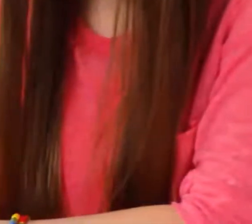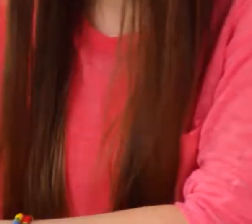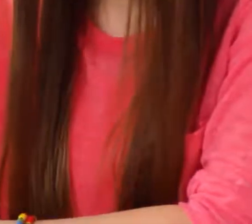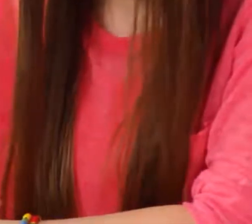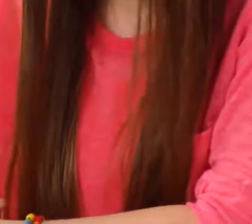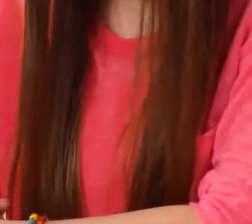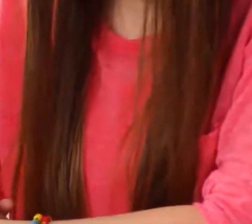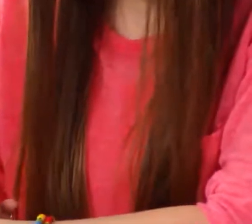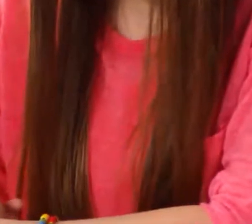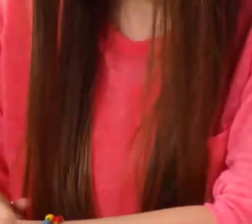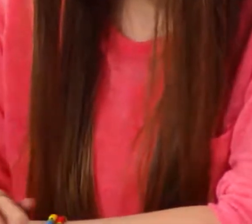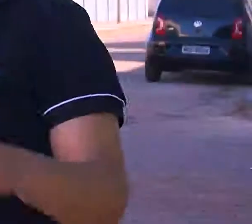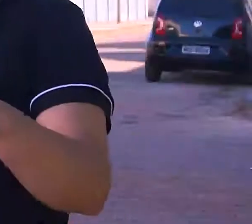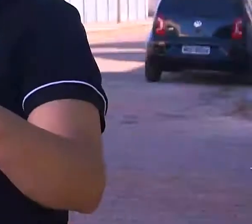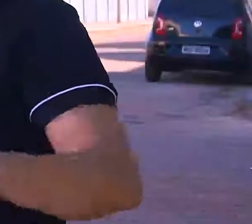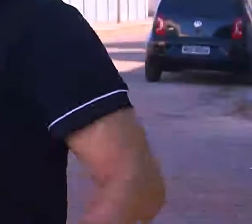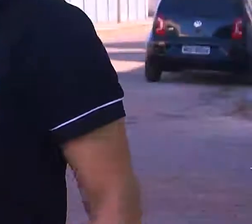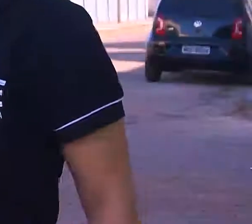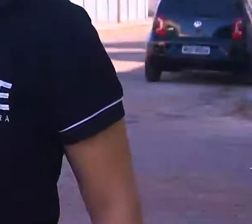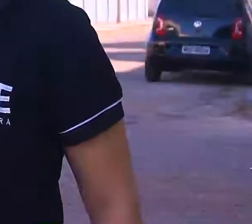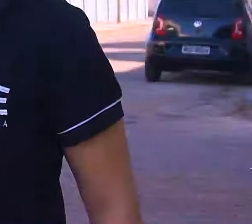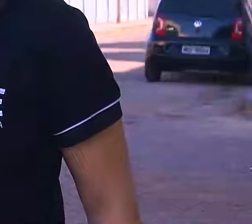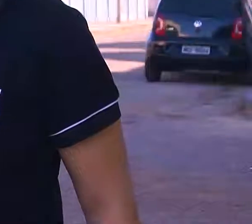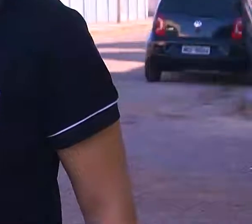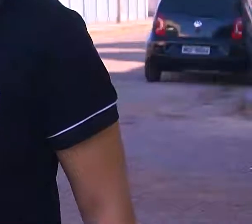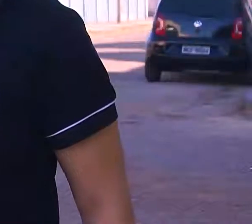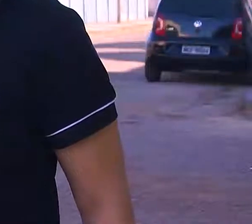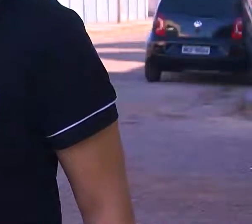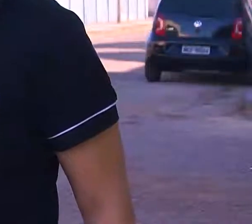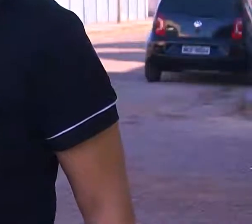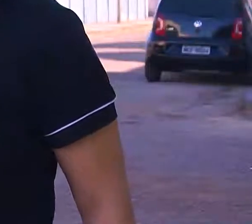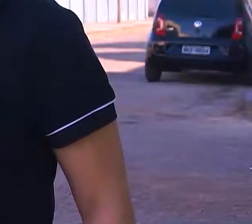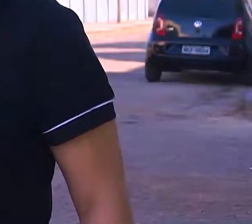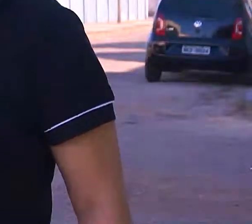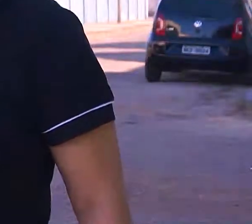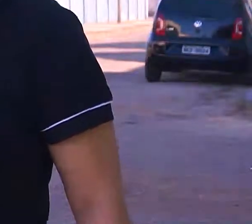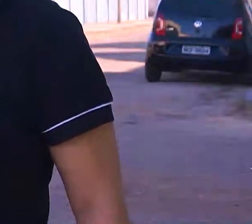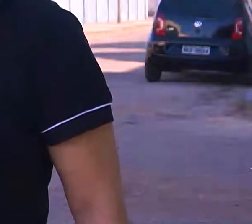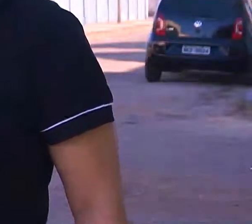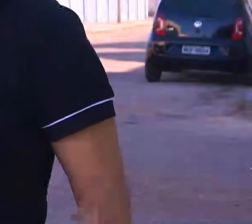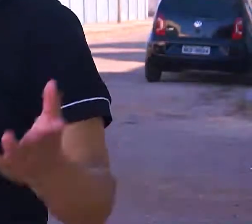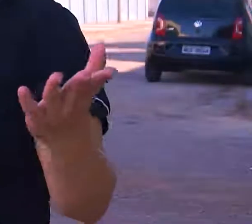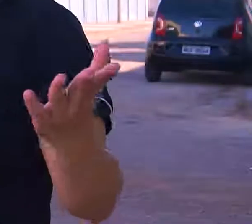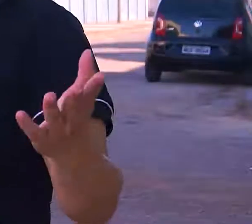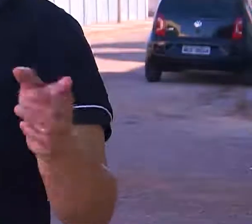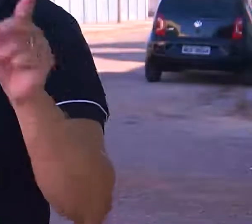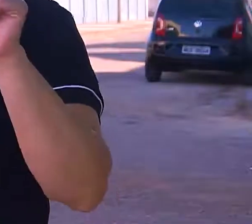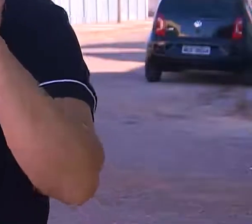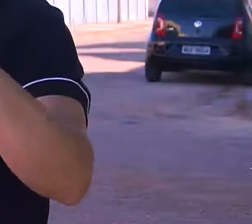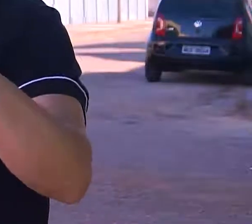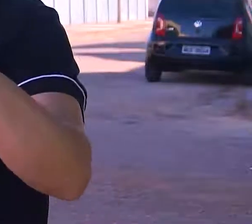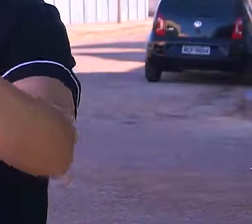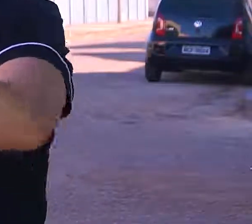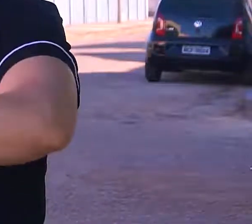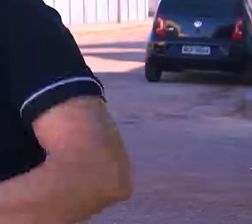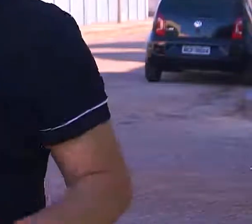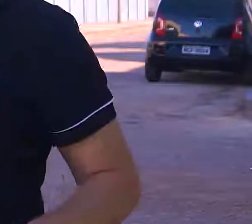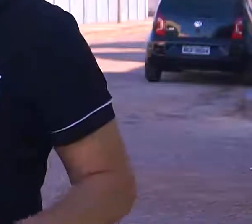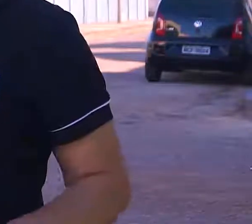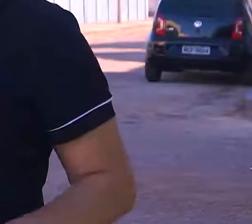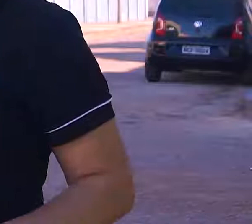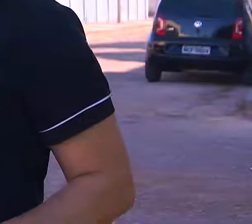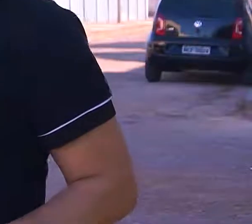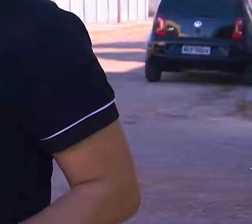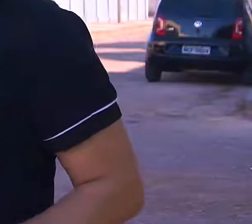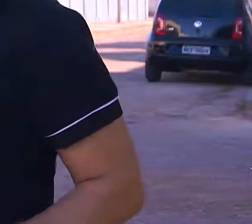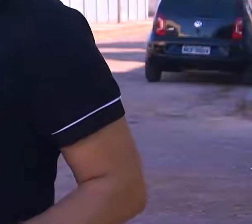mais complexas. Viu aí? Educação física também cai no Enem. Fique agora com mais dicas e